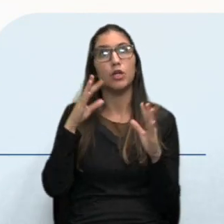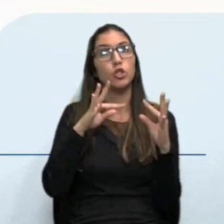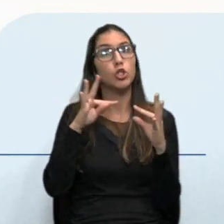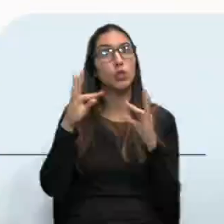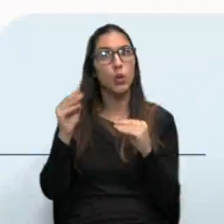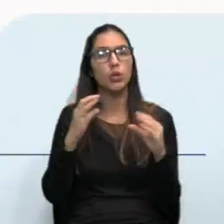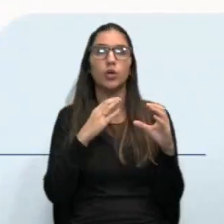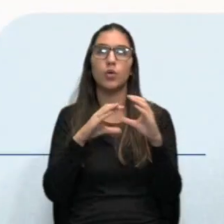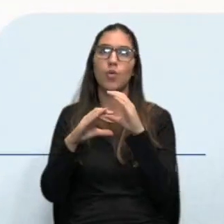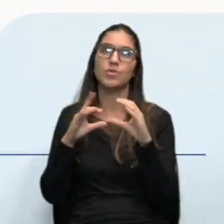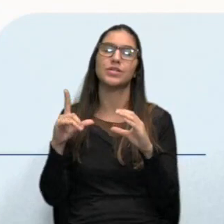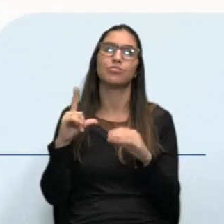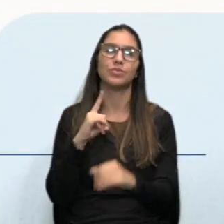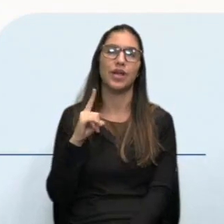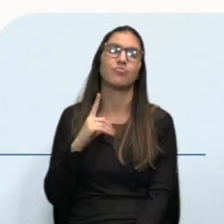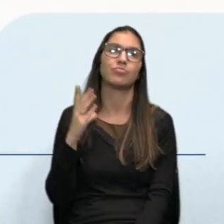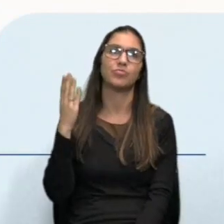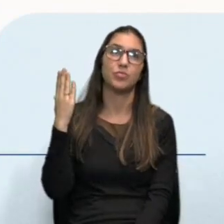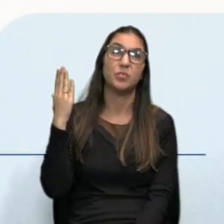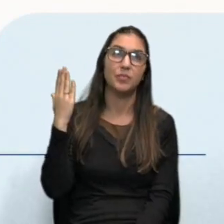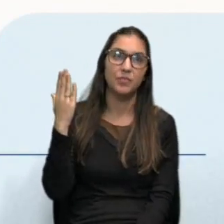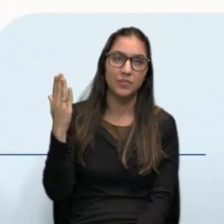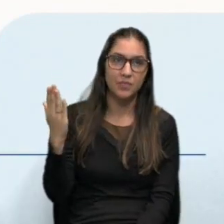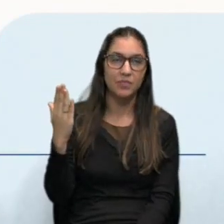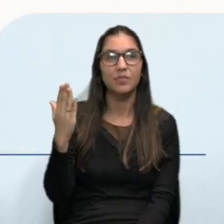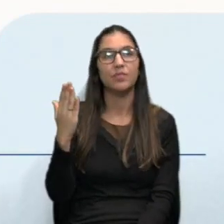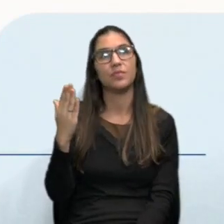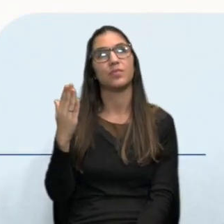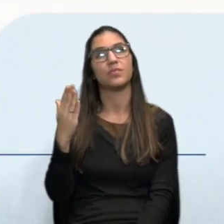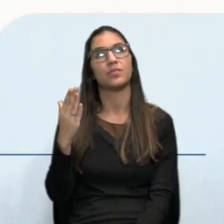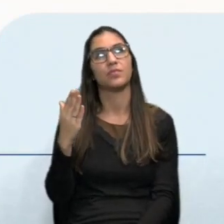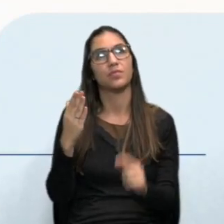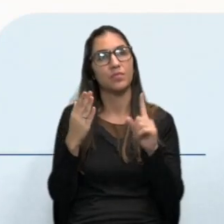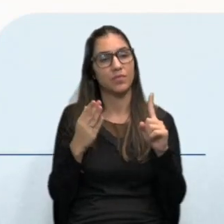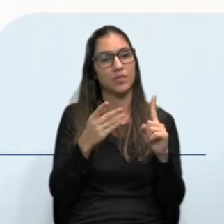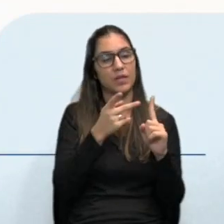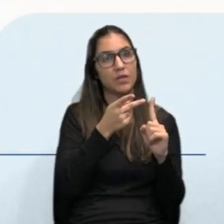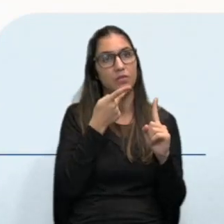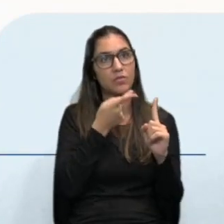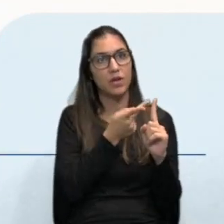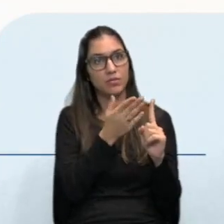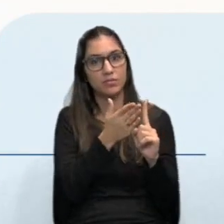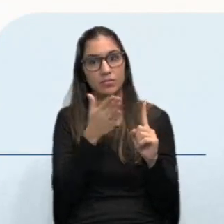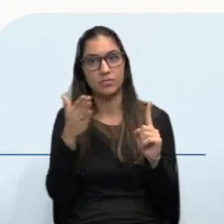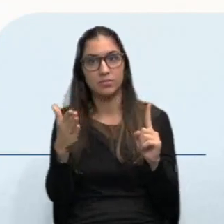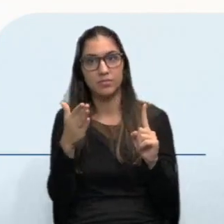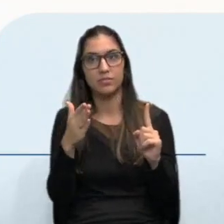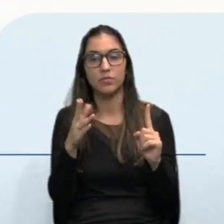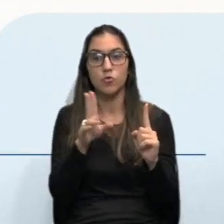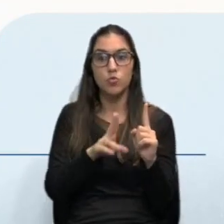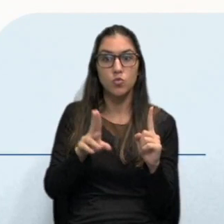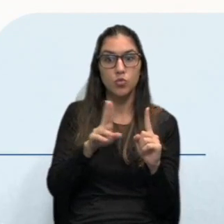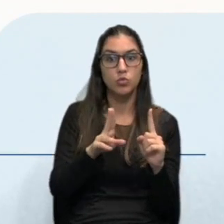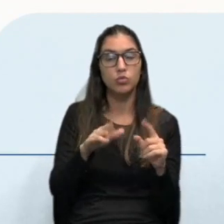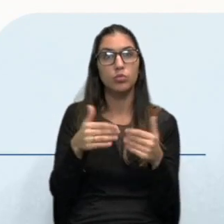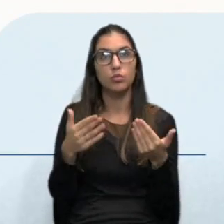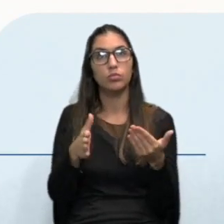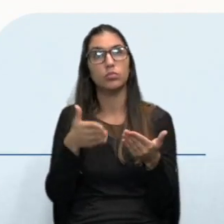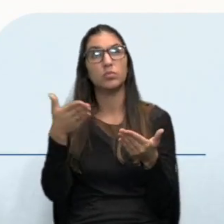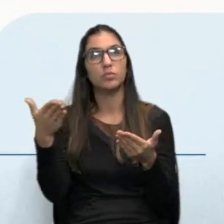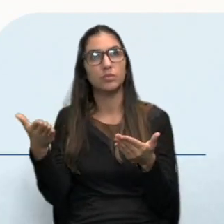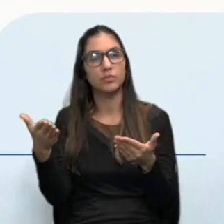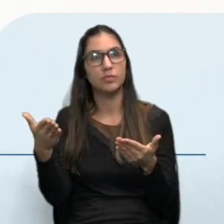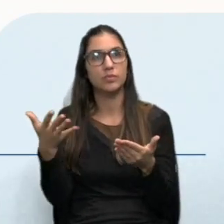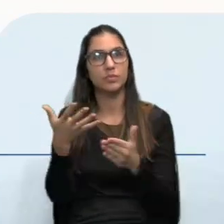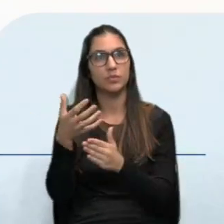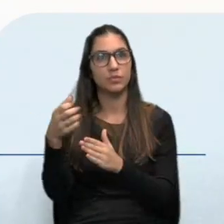toda comunicação possui transmissor, canal e receptor. Já estou te avisando. Então, tem alguns modos de